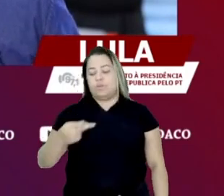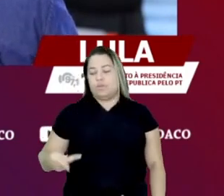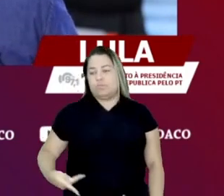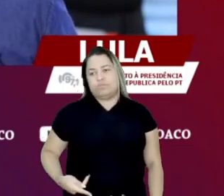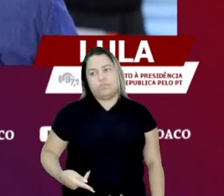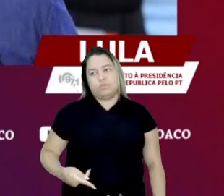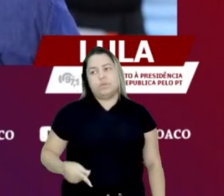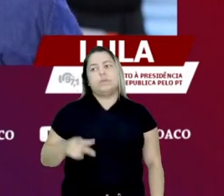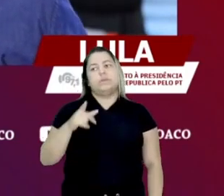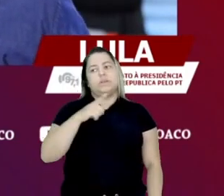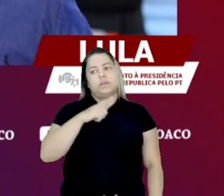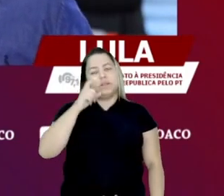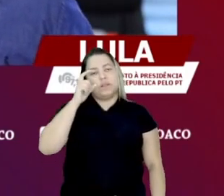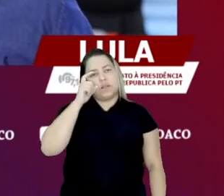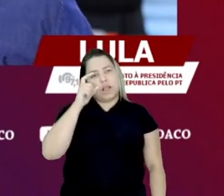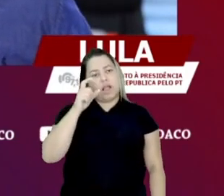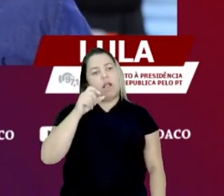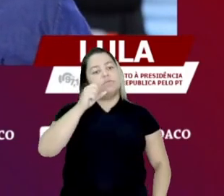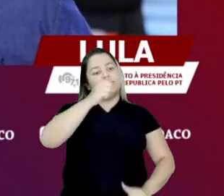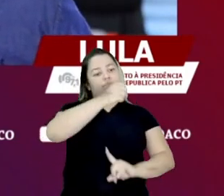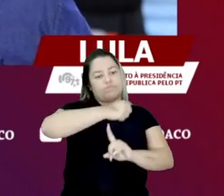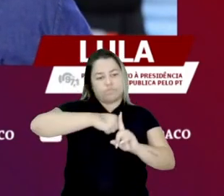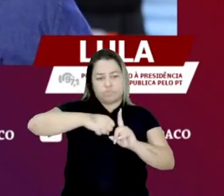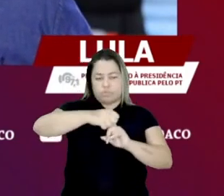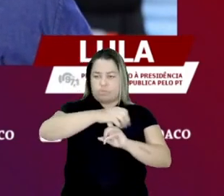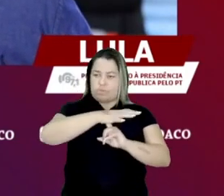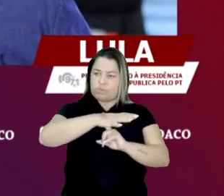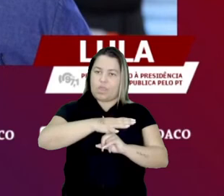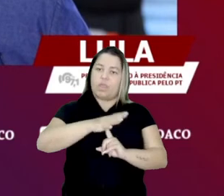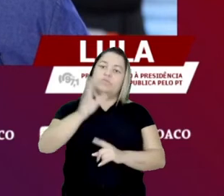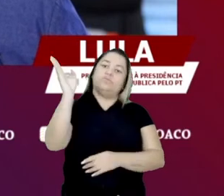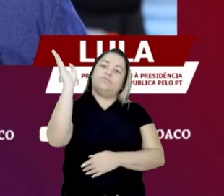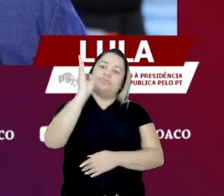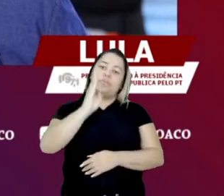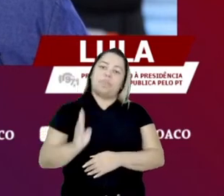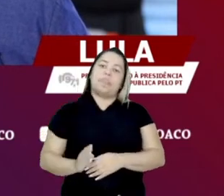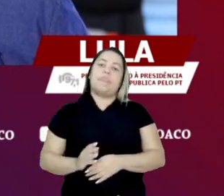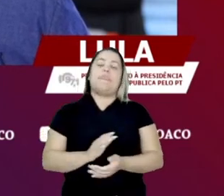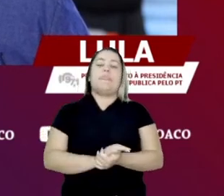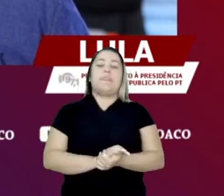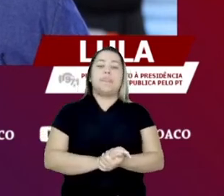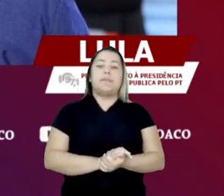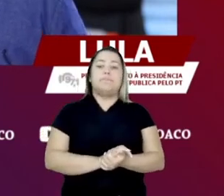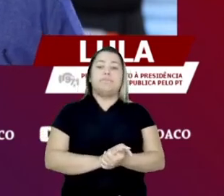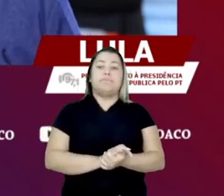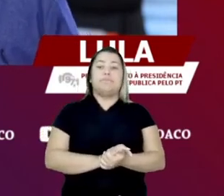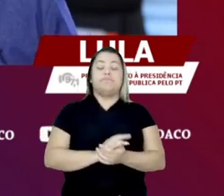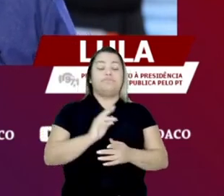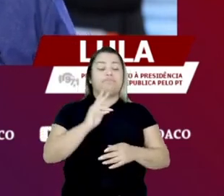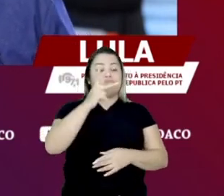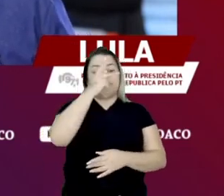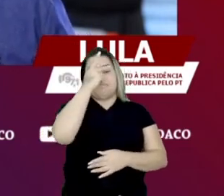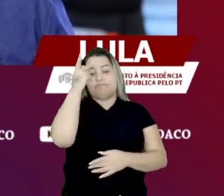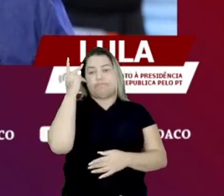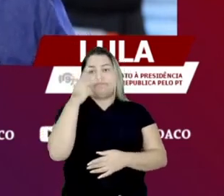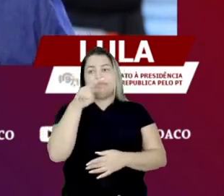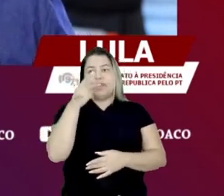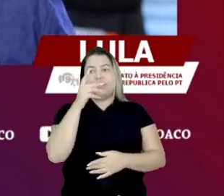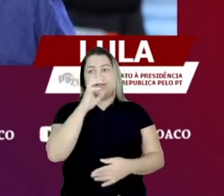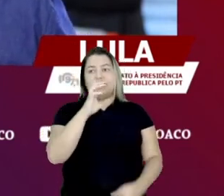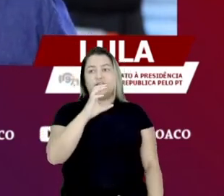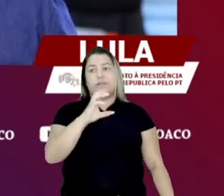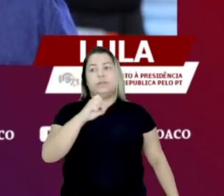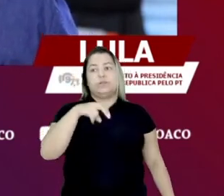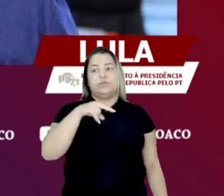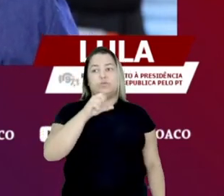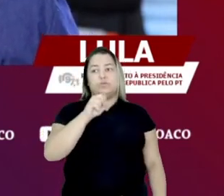cara que pode mostrar o quanto foi censurado nesse país, sou eu. Então é preciso parar com essa bobagem.